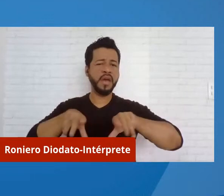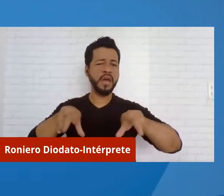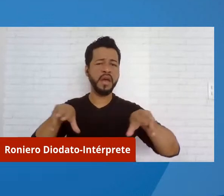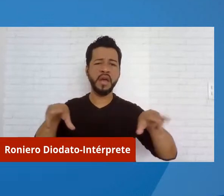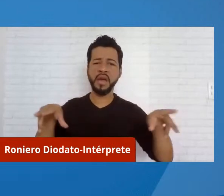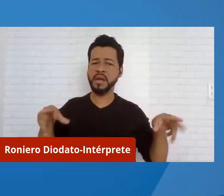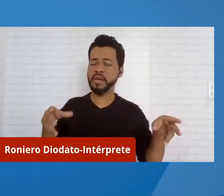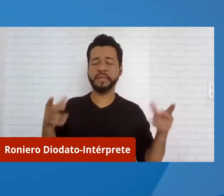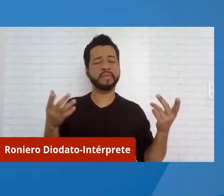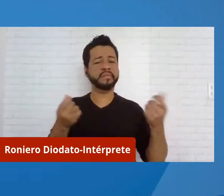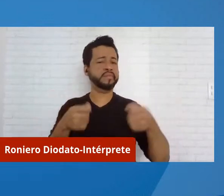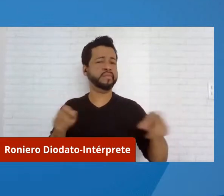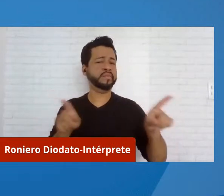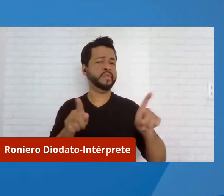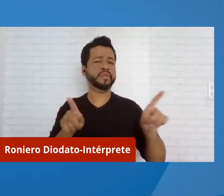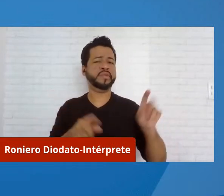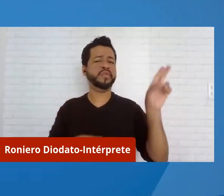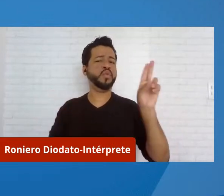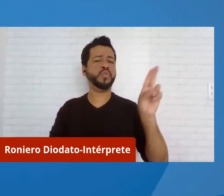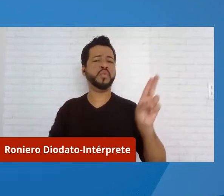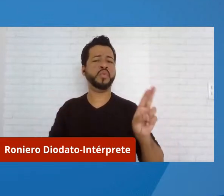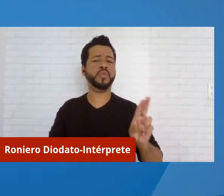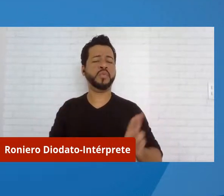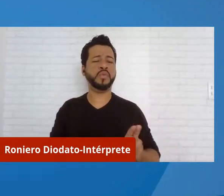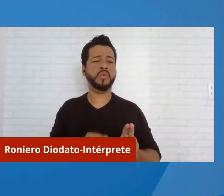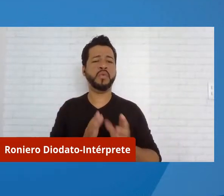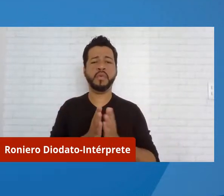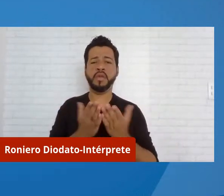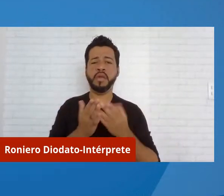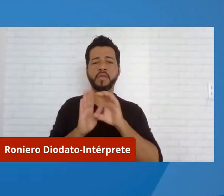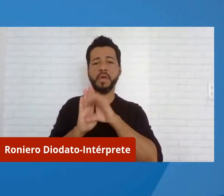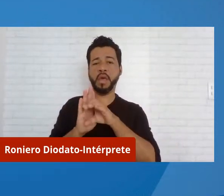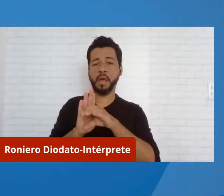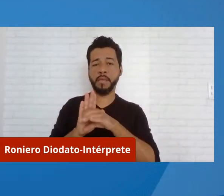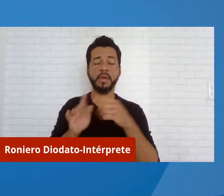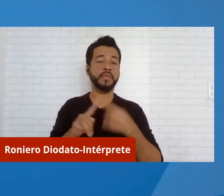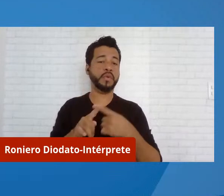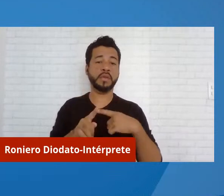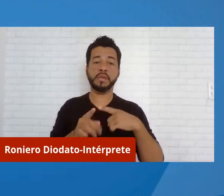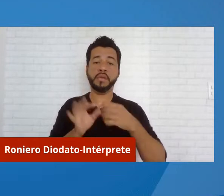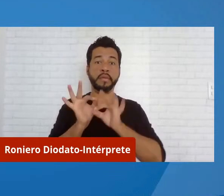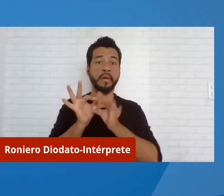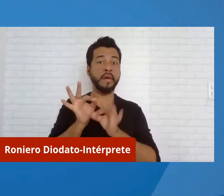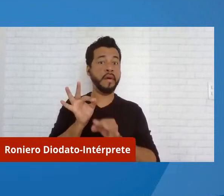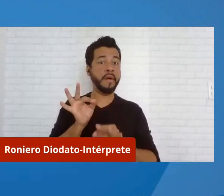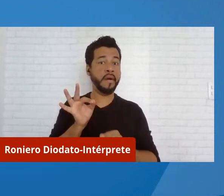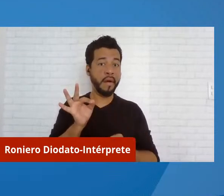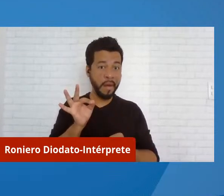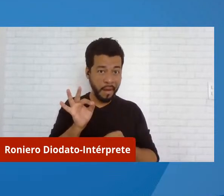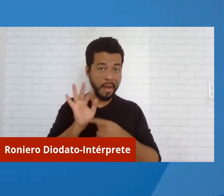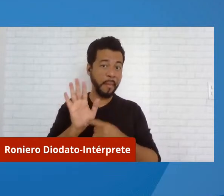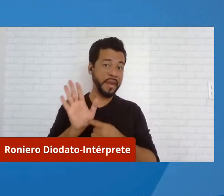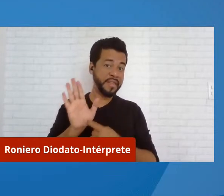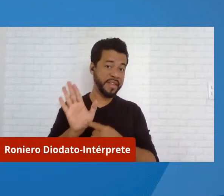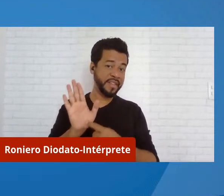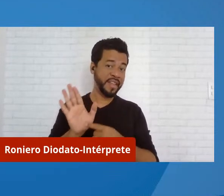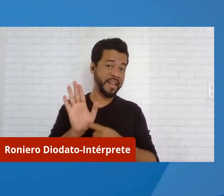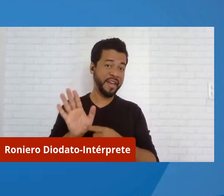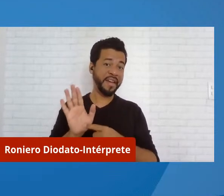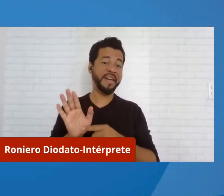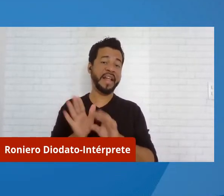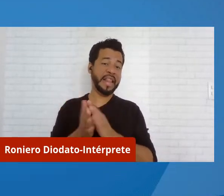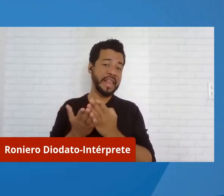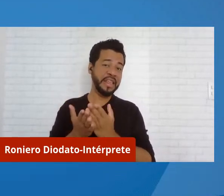aqui denominar, porque senão a gente ia passar o tempo todo da palestra apresentando as obras dele.